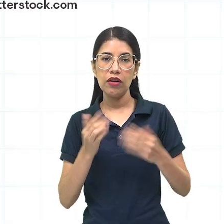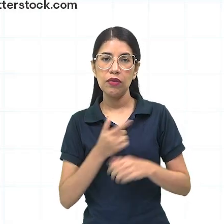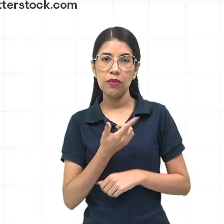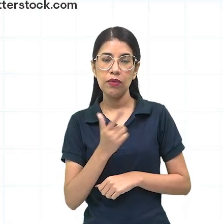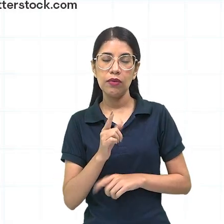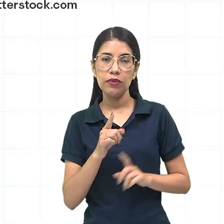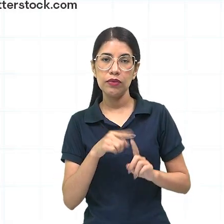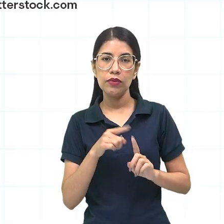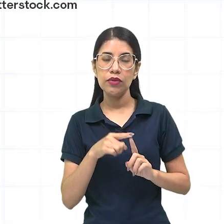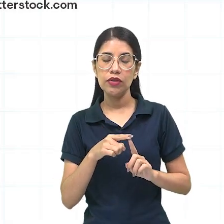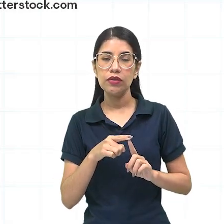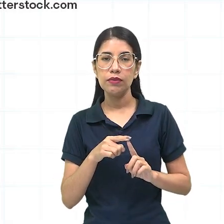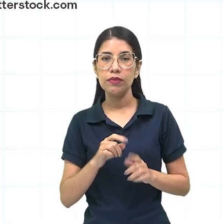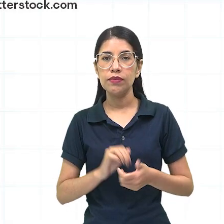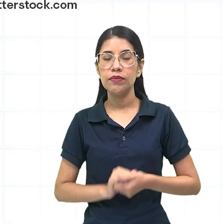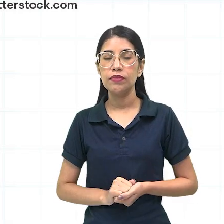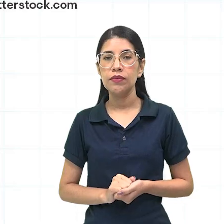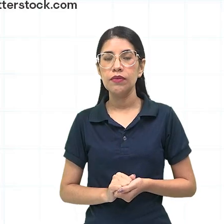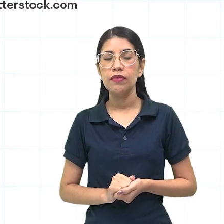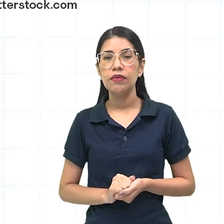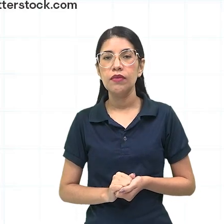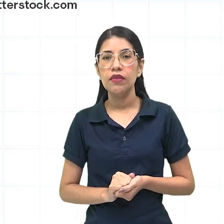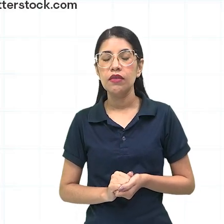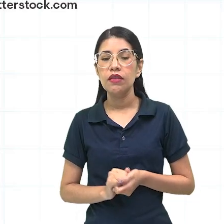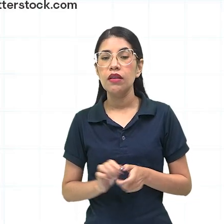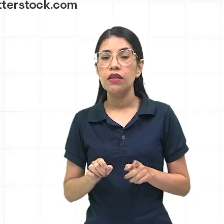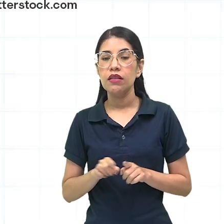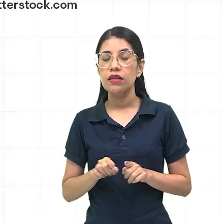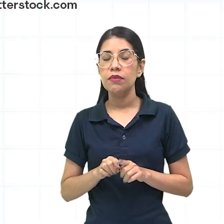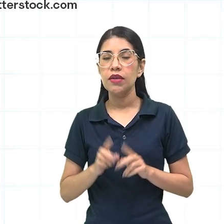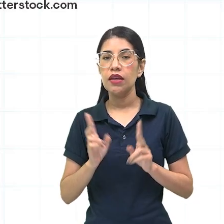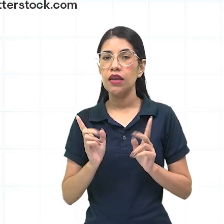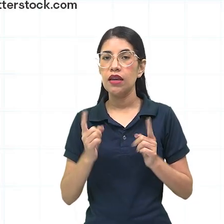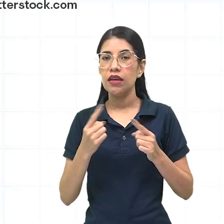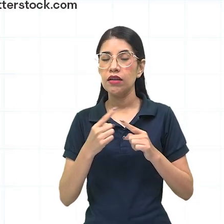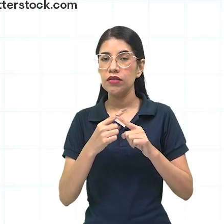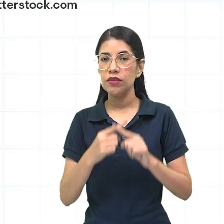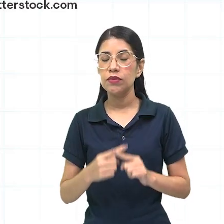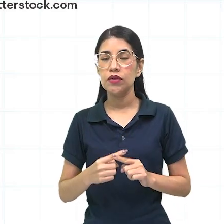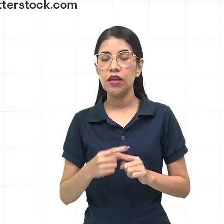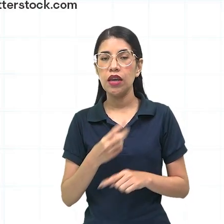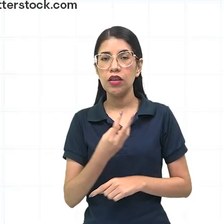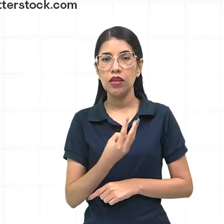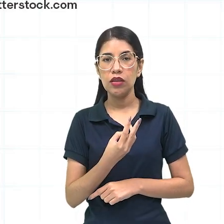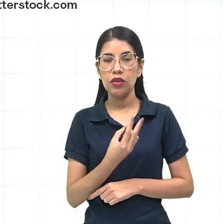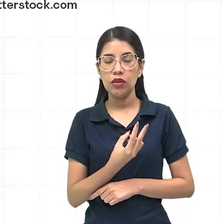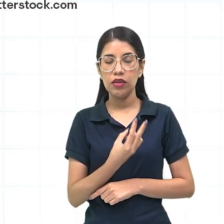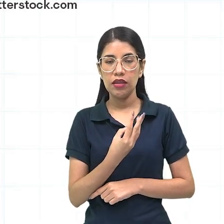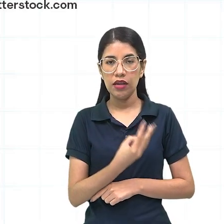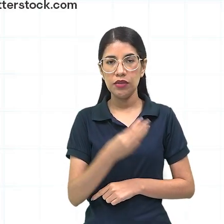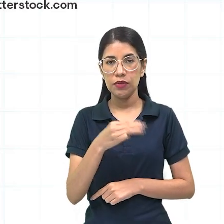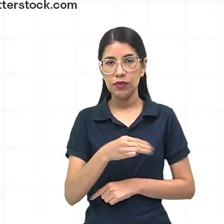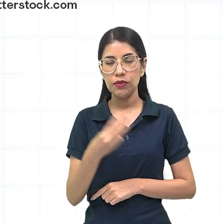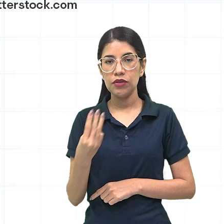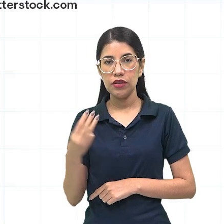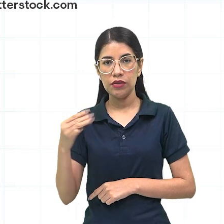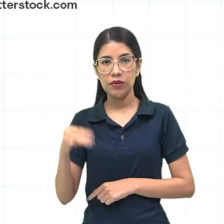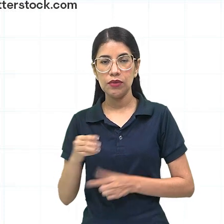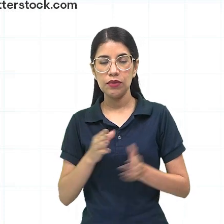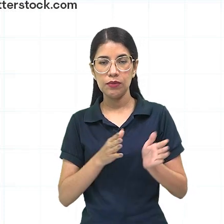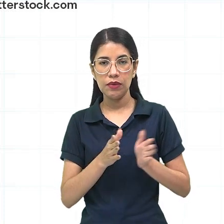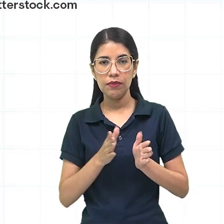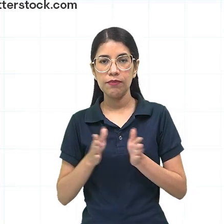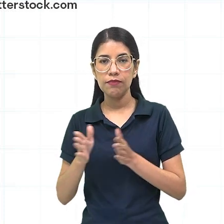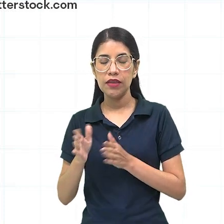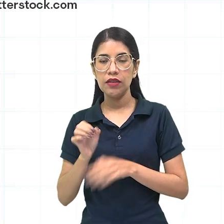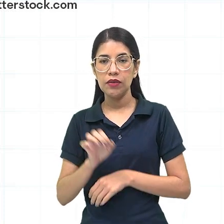comparação com a luta greco-romana. O combate é dividido em 2 rounds de 3 minutos. Então, nós vemos